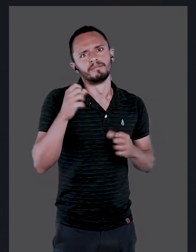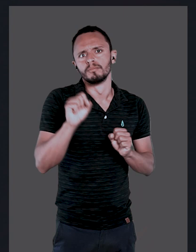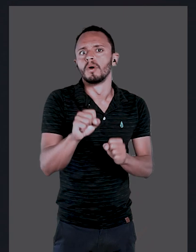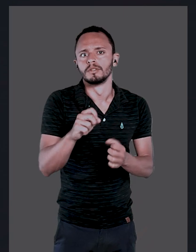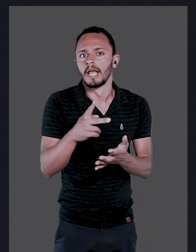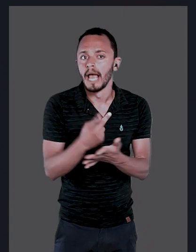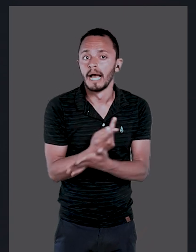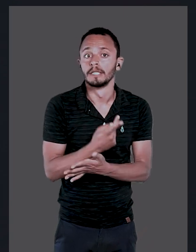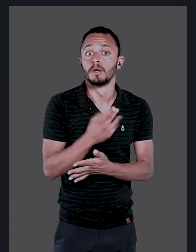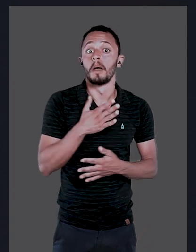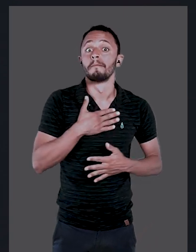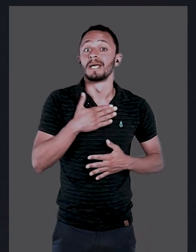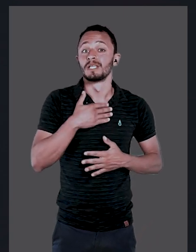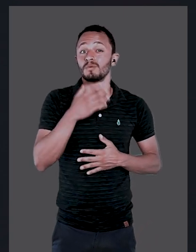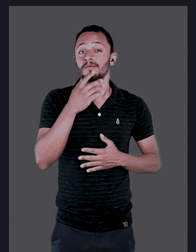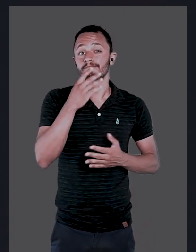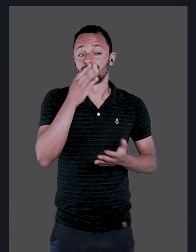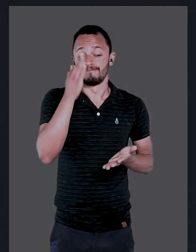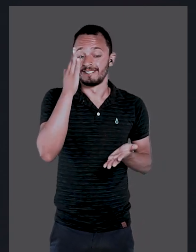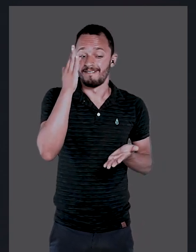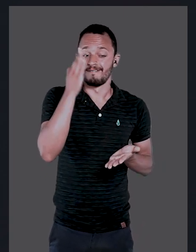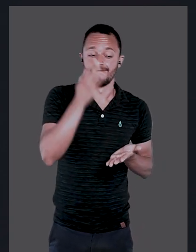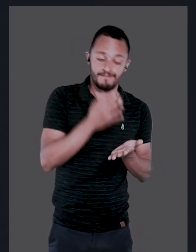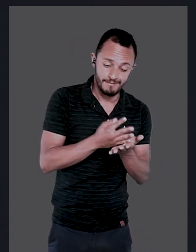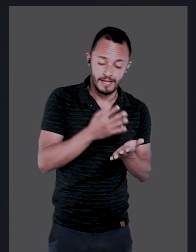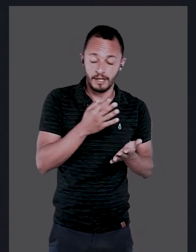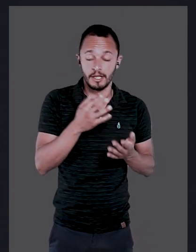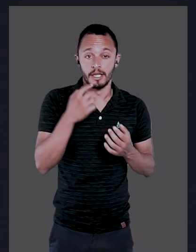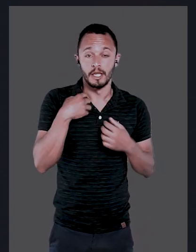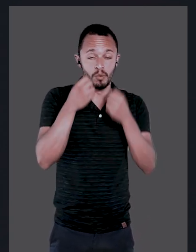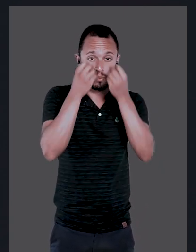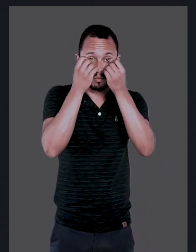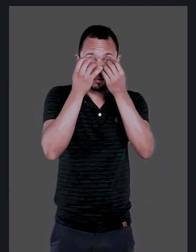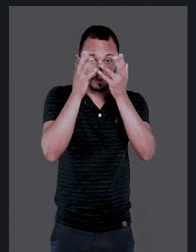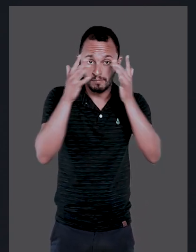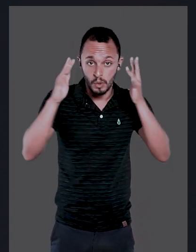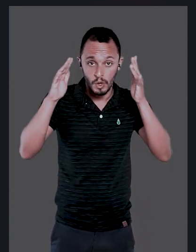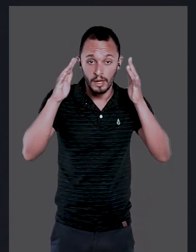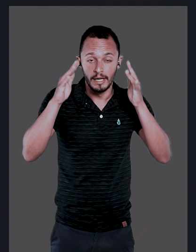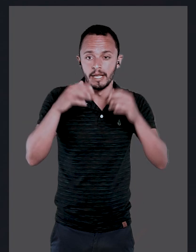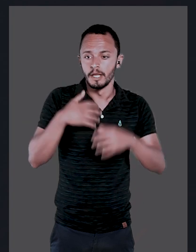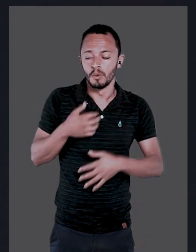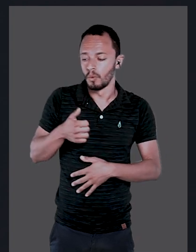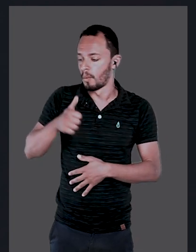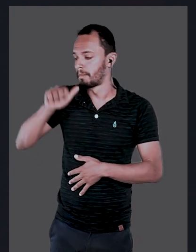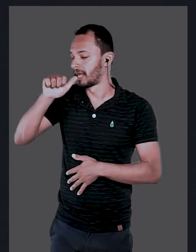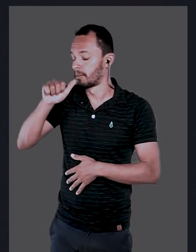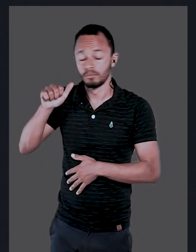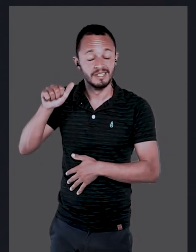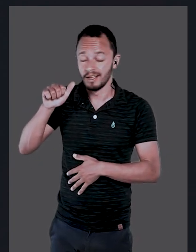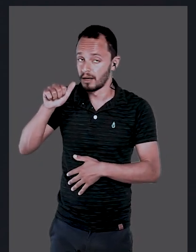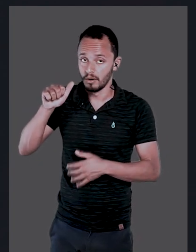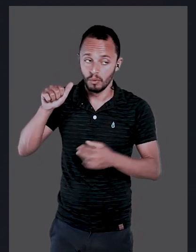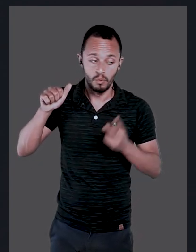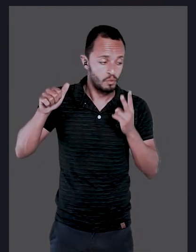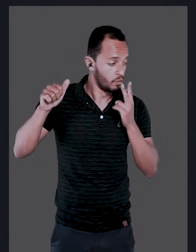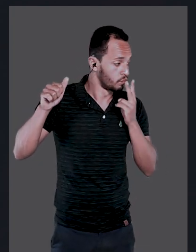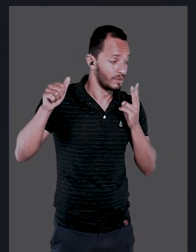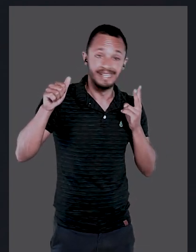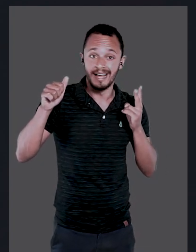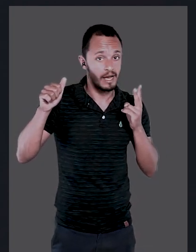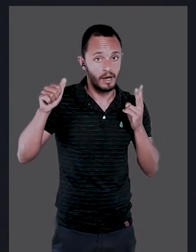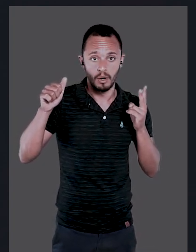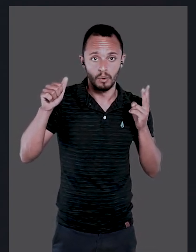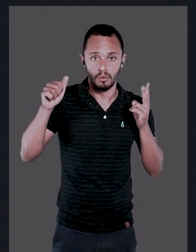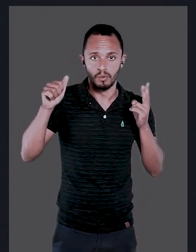Mas a minha convicção é profunda. A minha convicção é profunda. Eu acho que sou uma pessoa muito lúcida. É uma coisa, eu